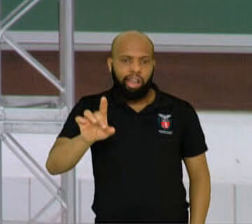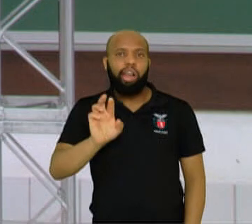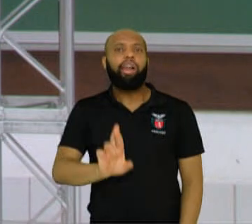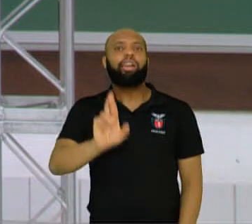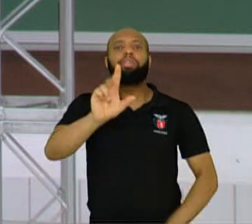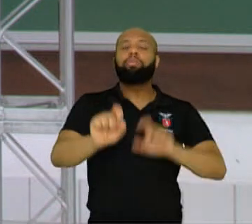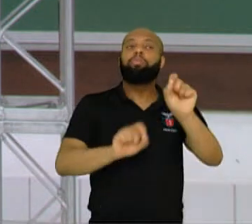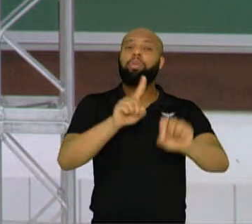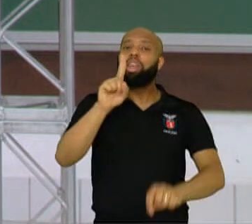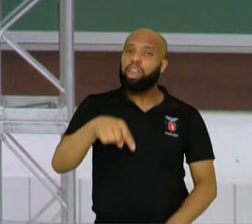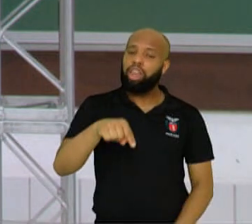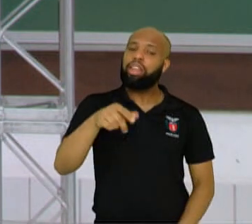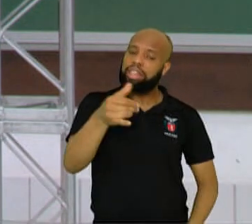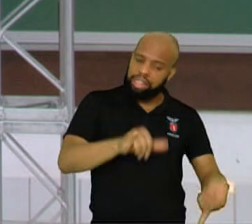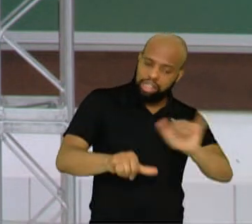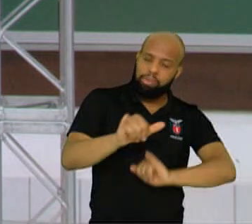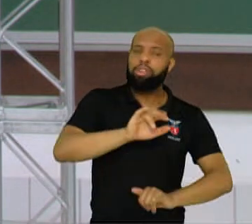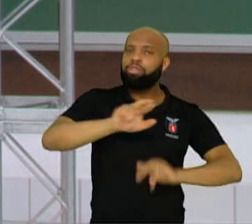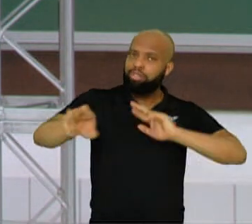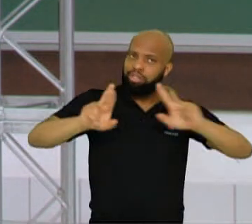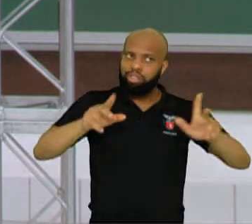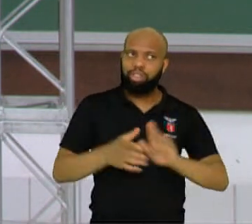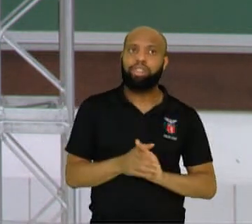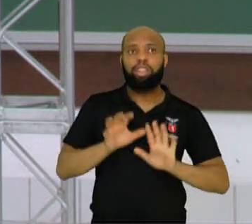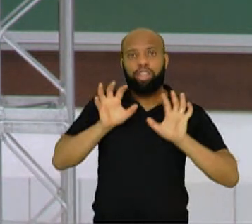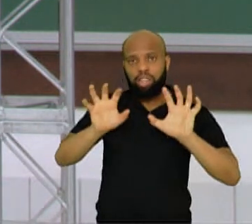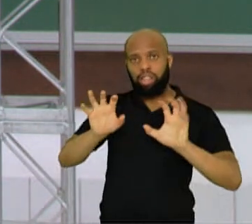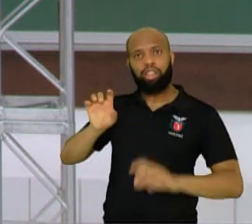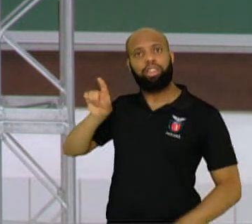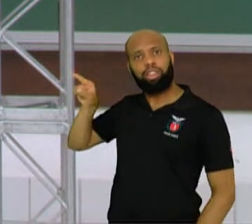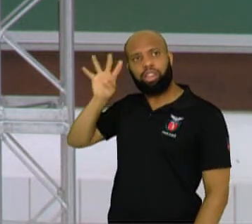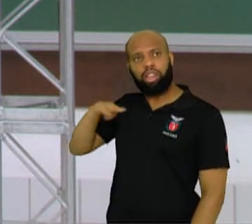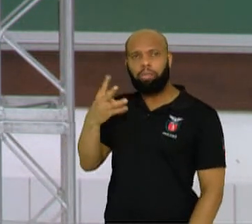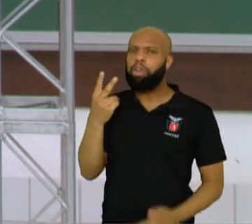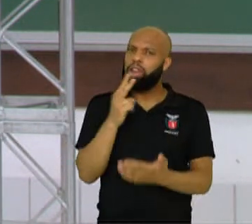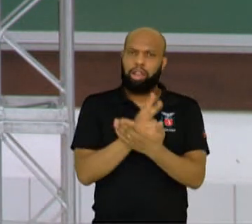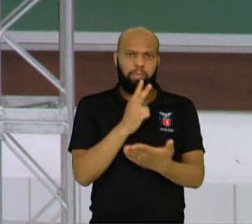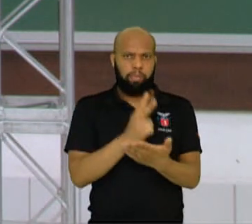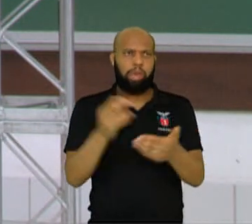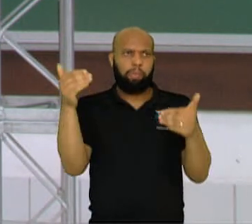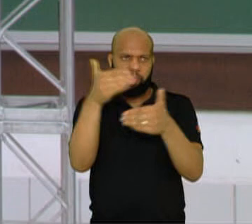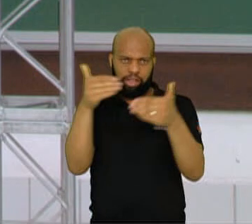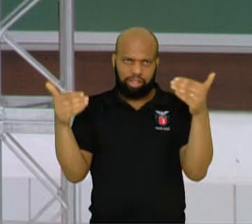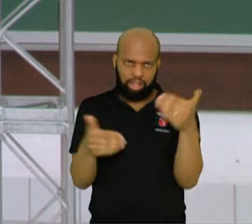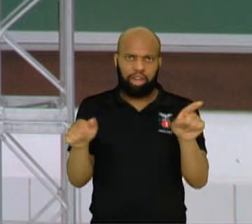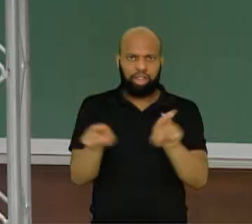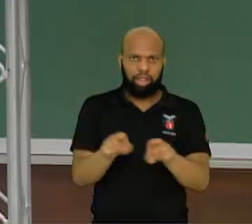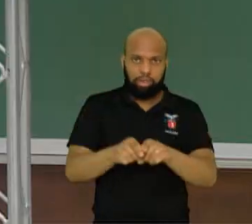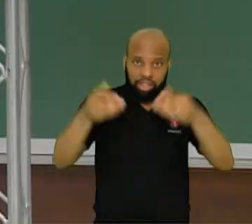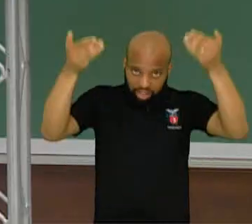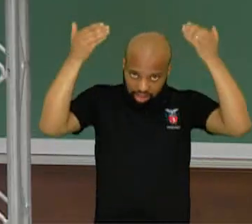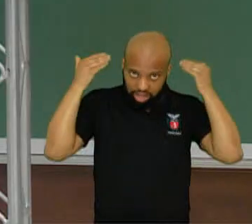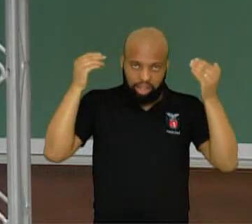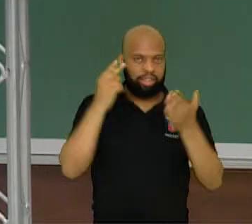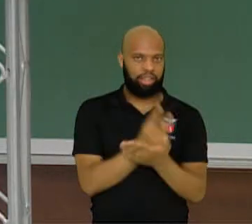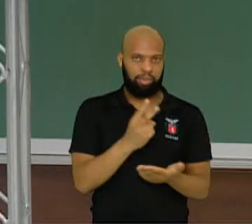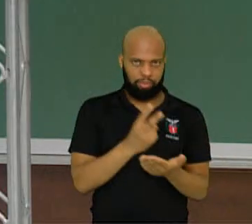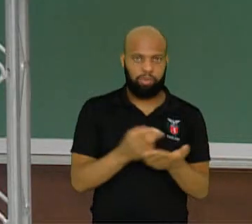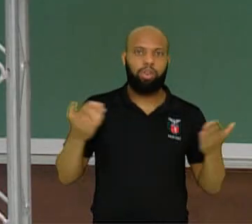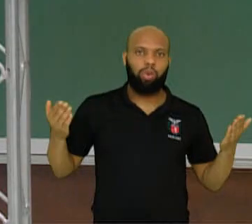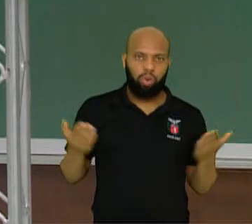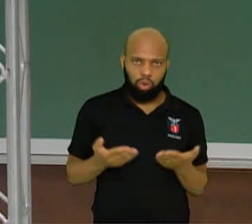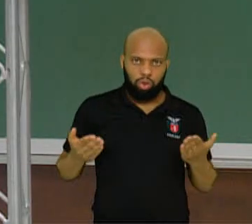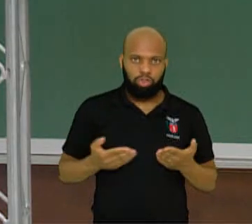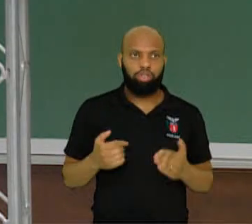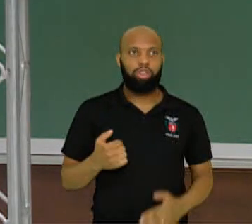elemento químico. Então, essa tabela aqui, ela ilustra a mesma que eu estou projetando no slide para vocês. Então, o